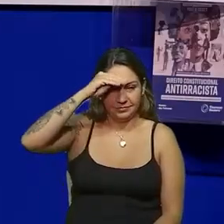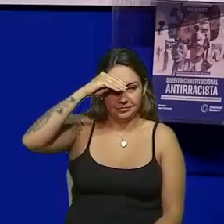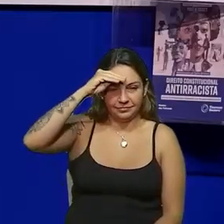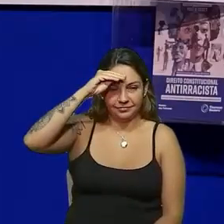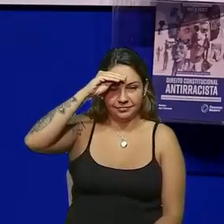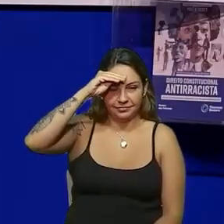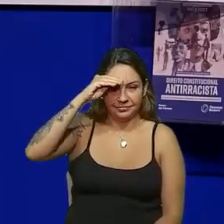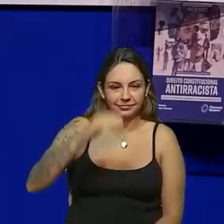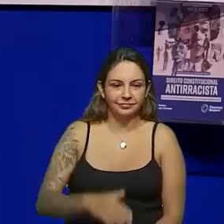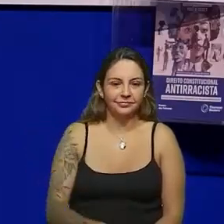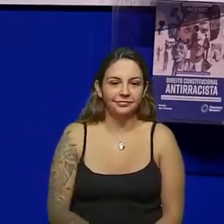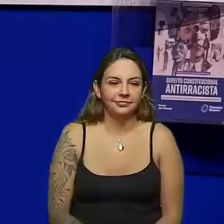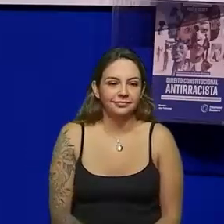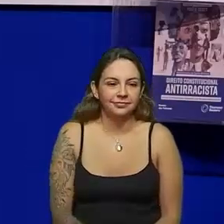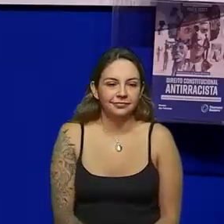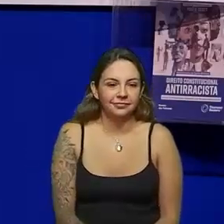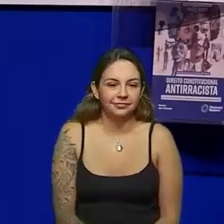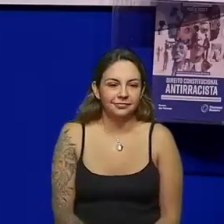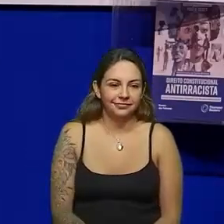preguiça infinita.